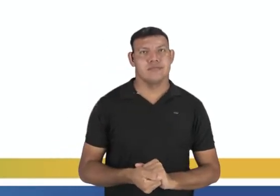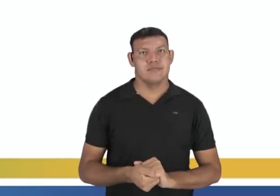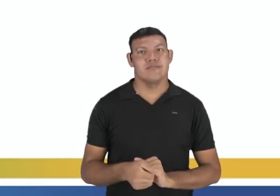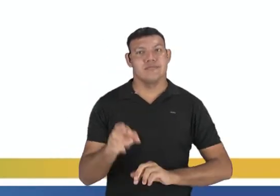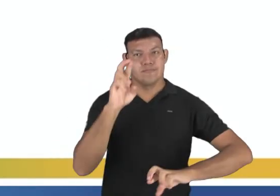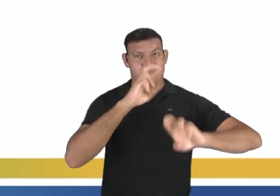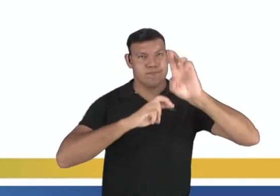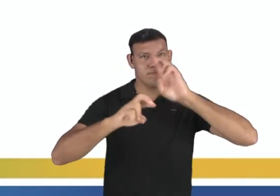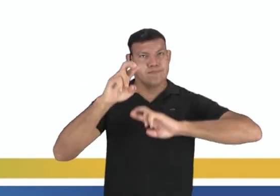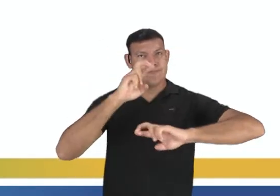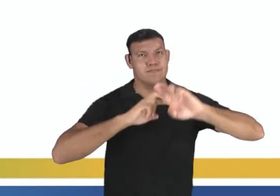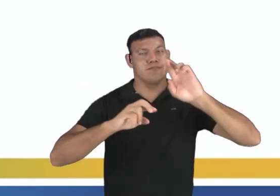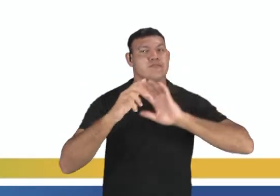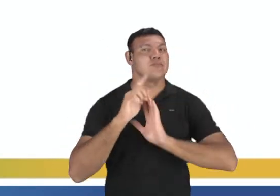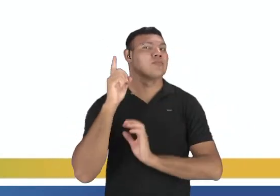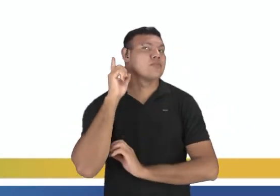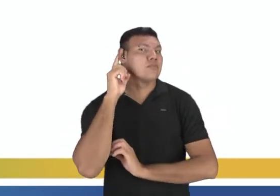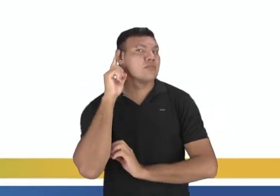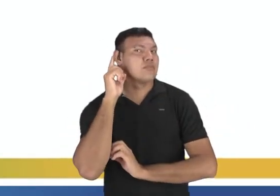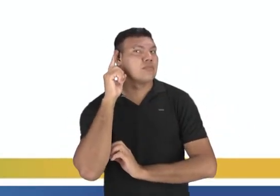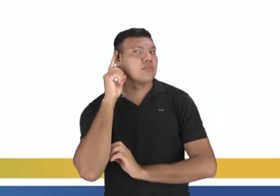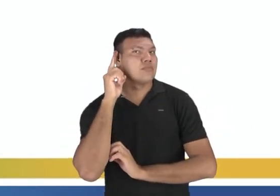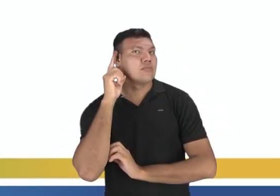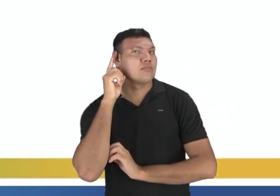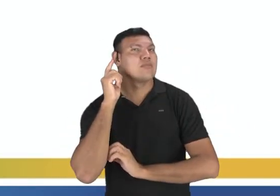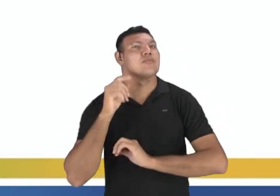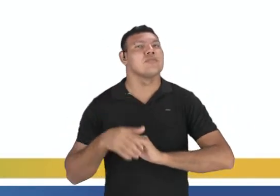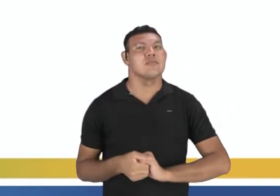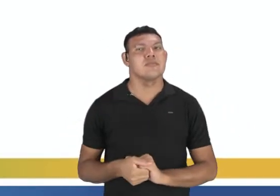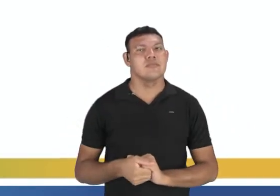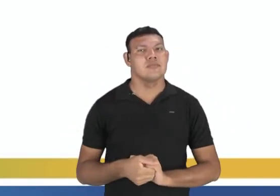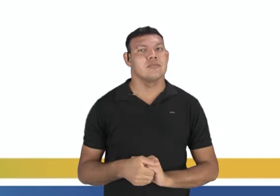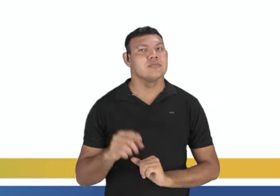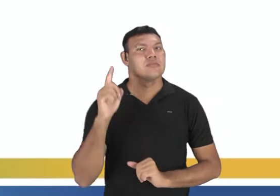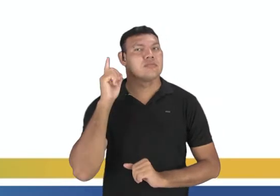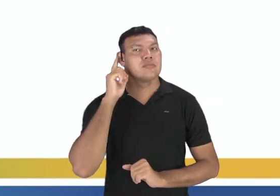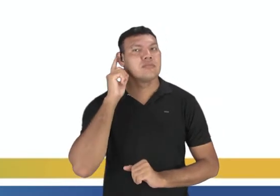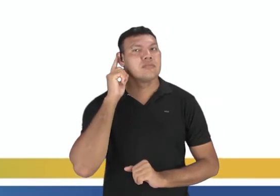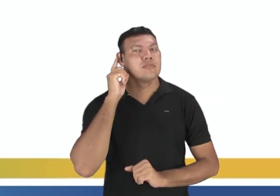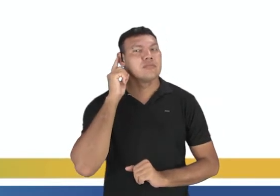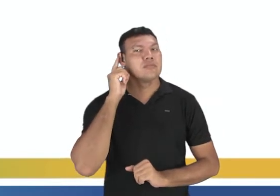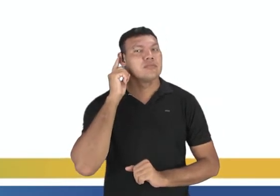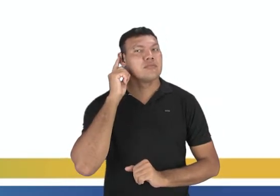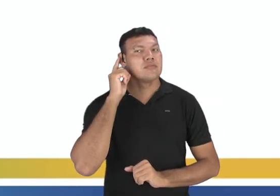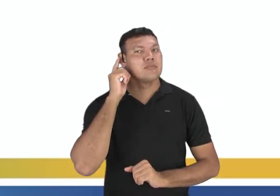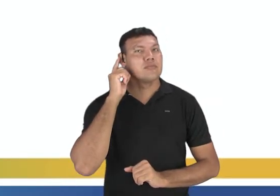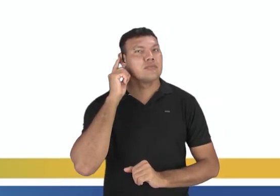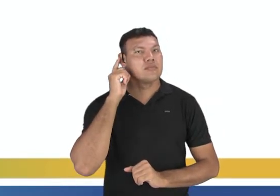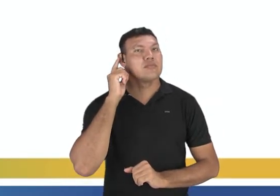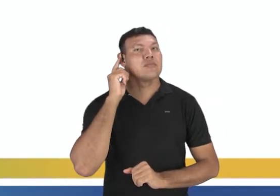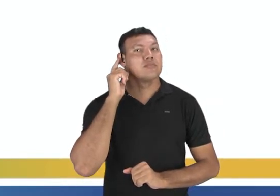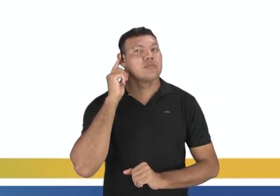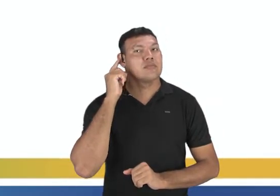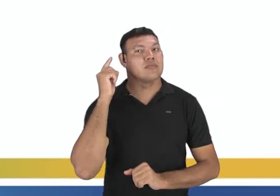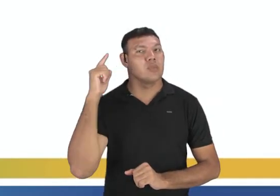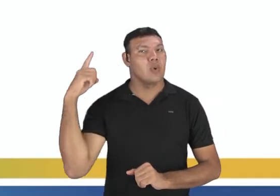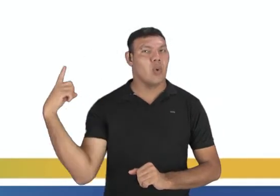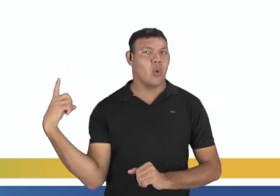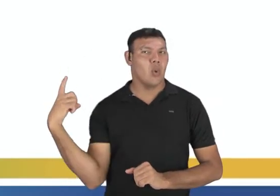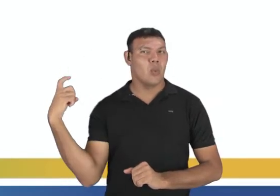temos o nosso órgão auditivo, né? Em que temos... no número 1, a recepção e a condução do